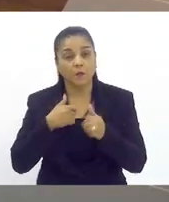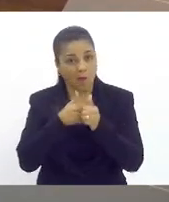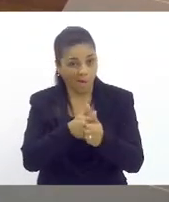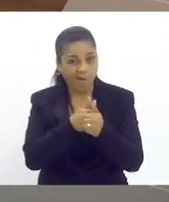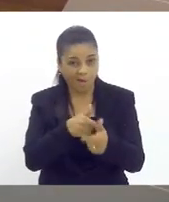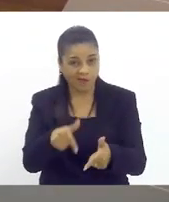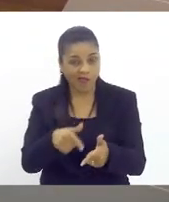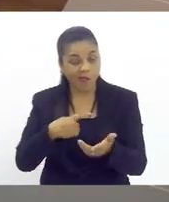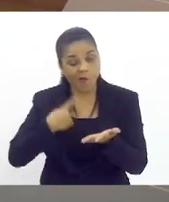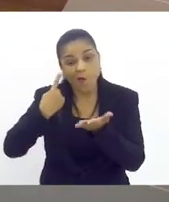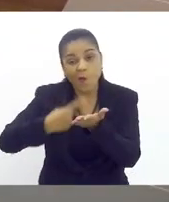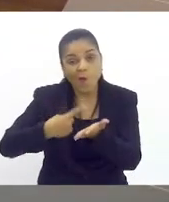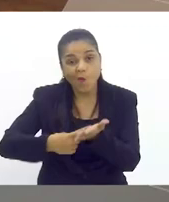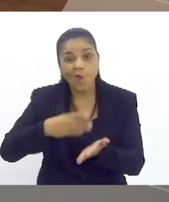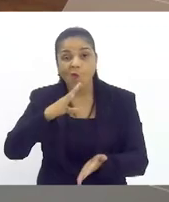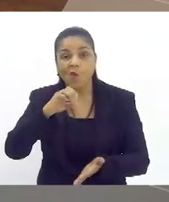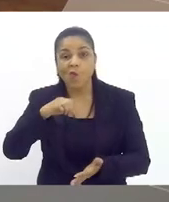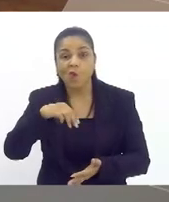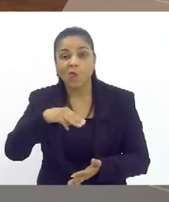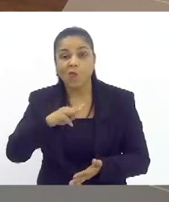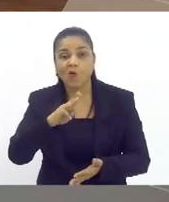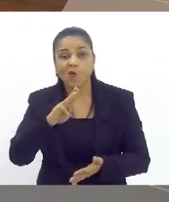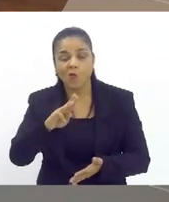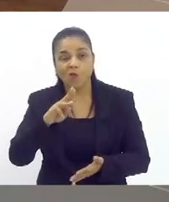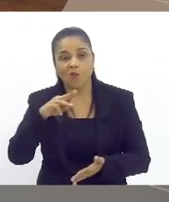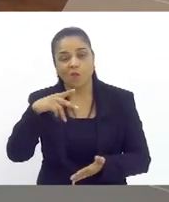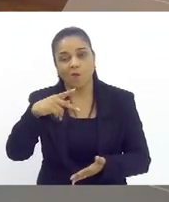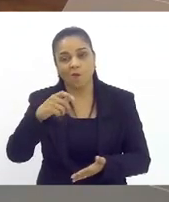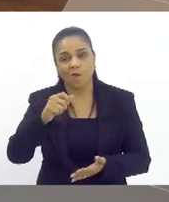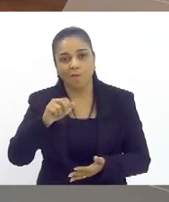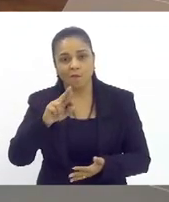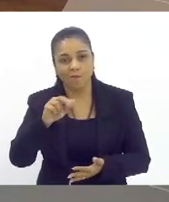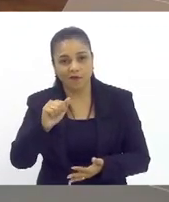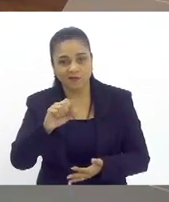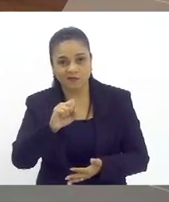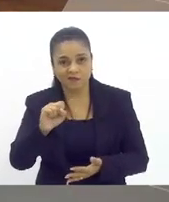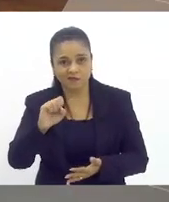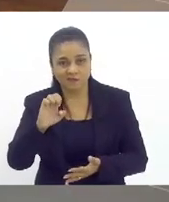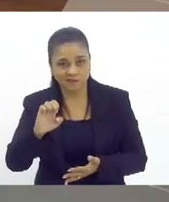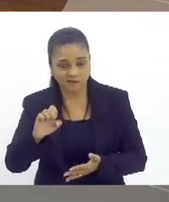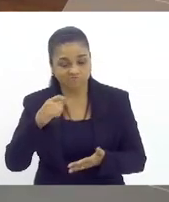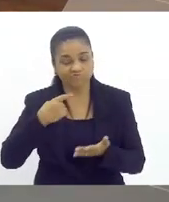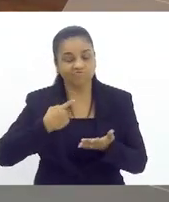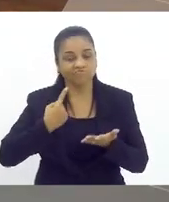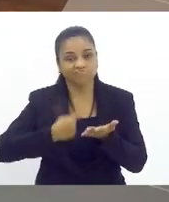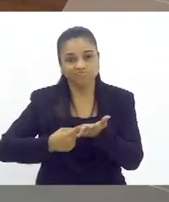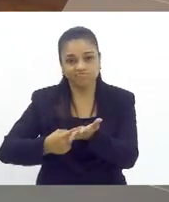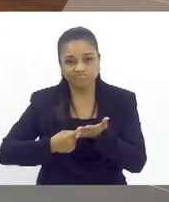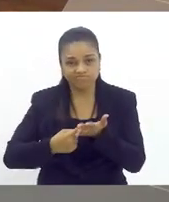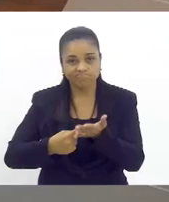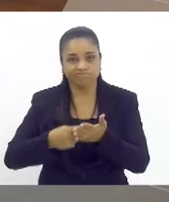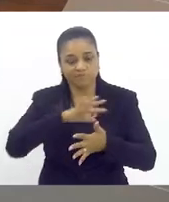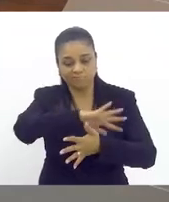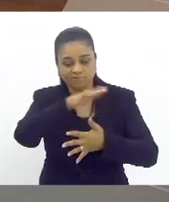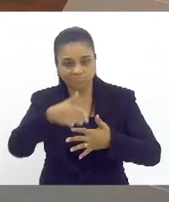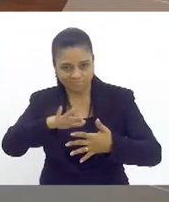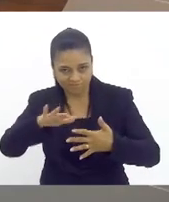é o cumpra-se da Lei Estadual da recomposição da Mata Atlântica um ponto do cúmplice bem